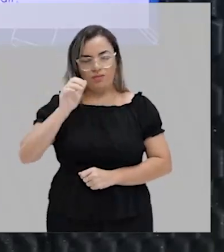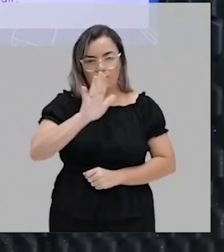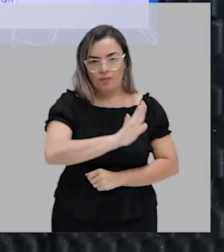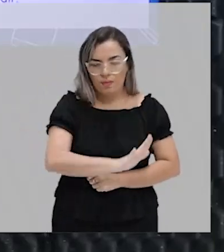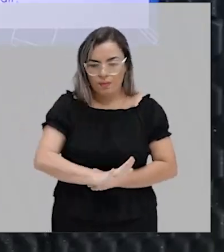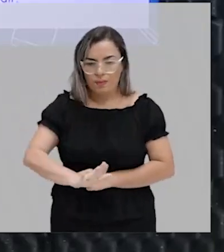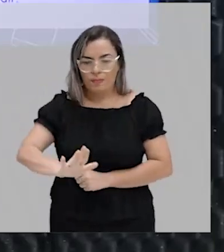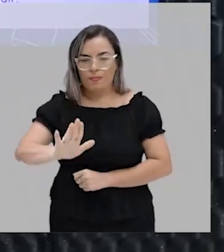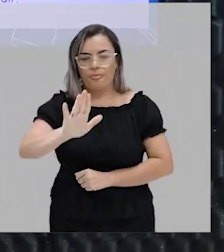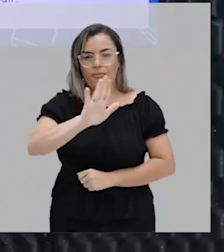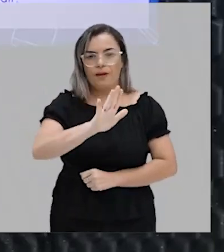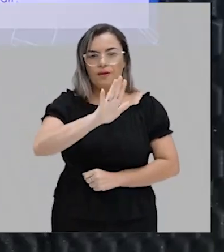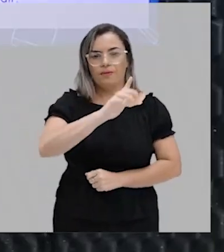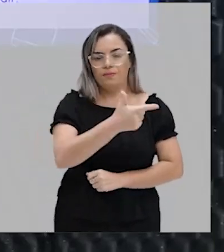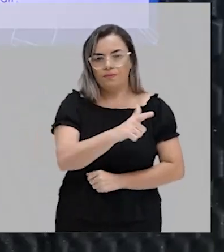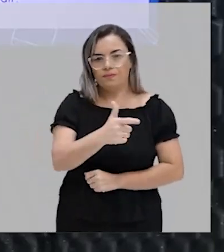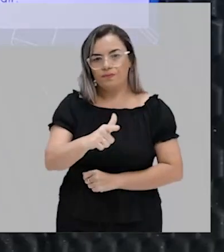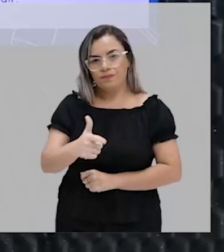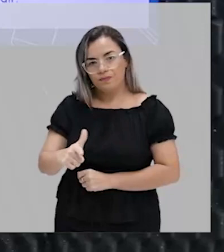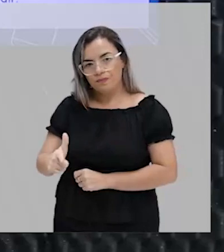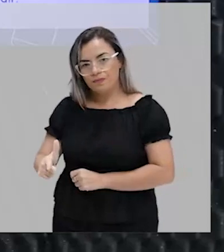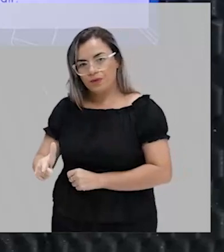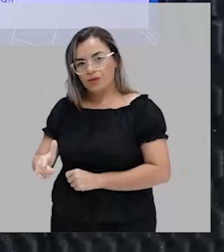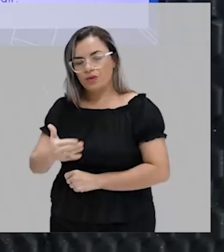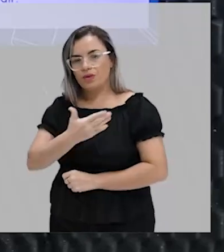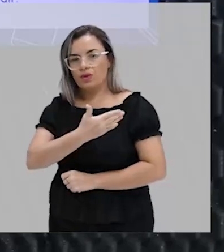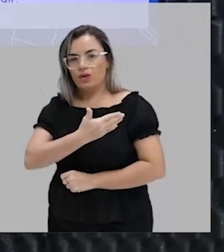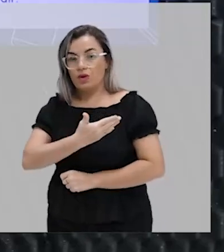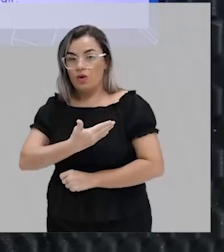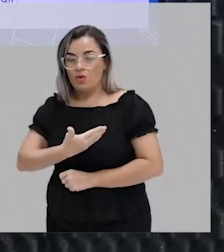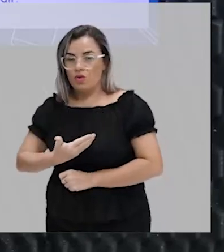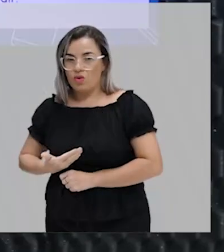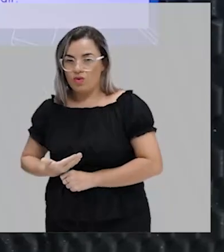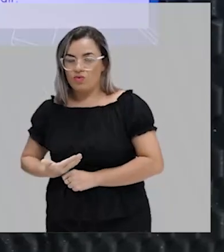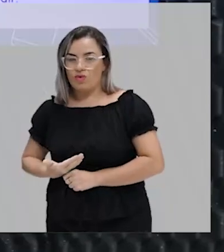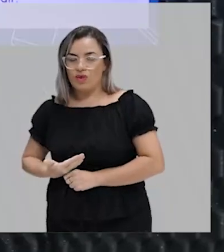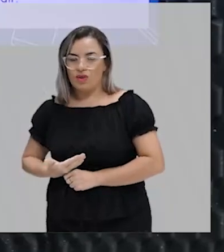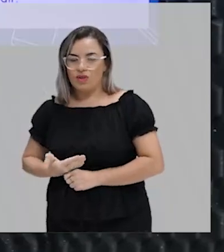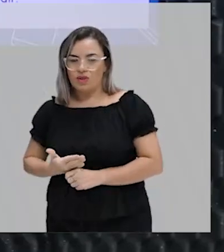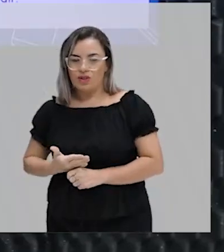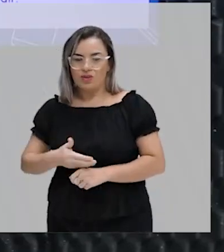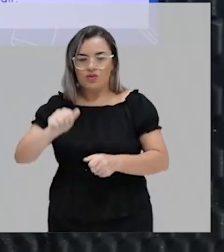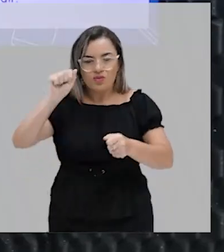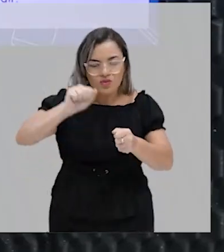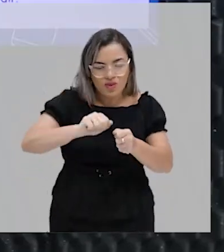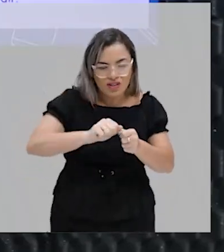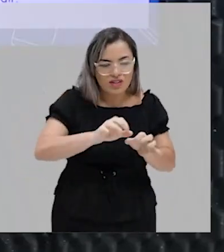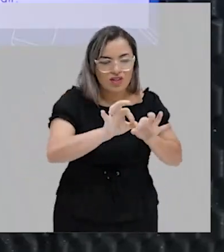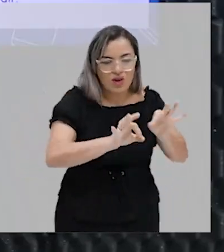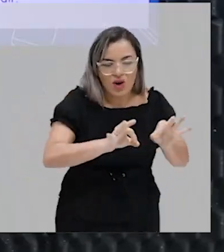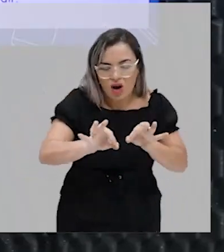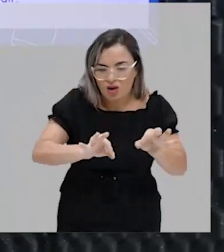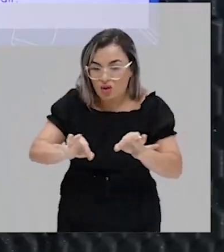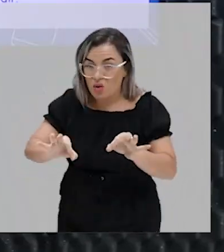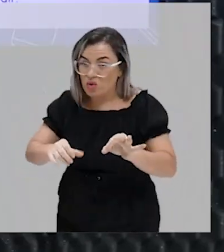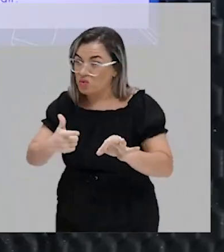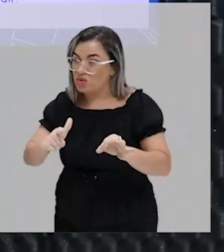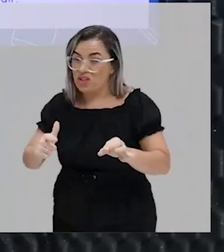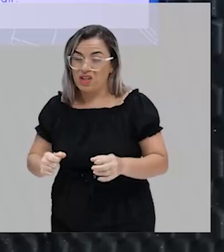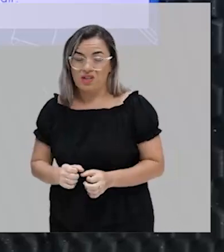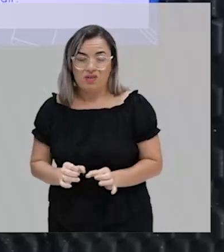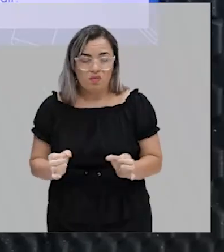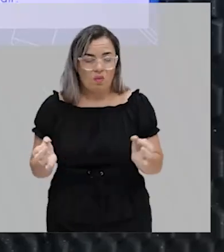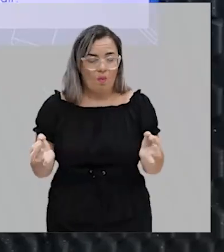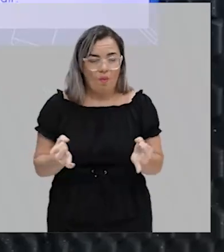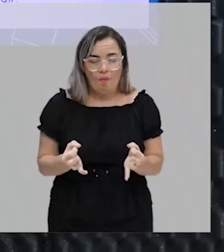Espaços onde tu não tem a presença do poder público de forma atuante ou não tem nem a presença do poder público, o poder